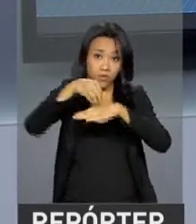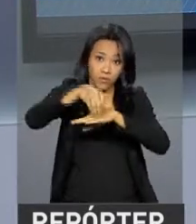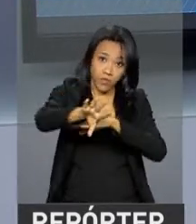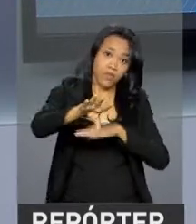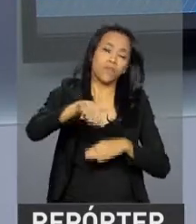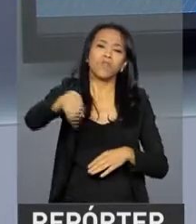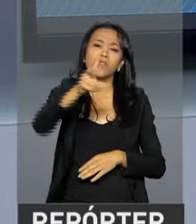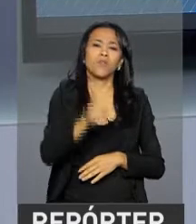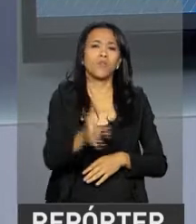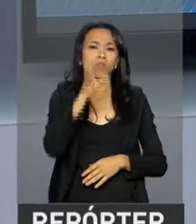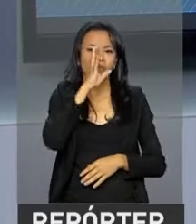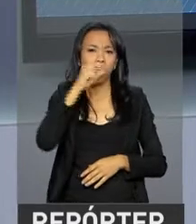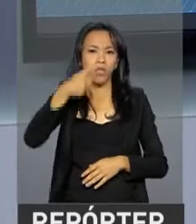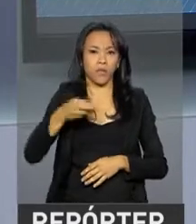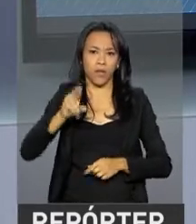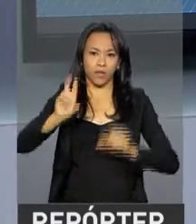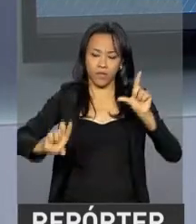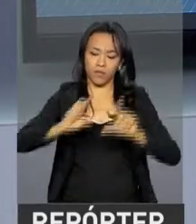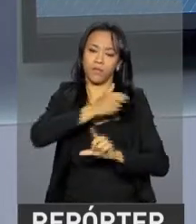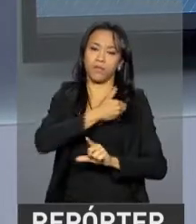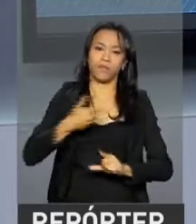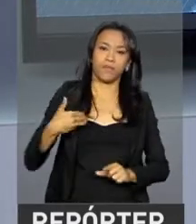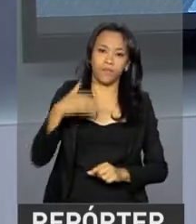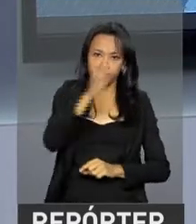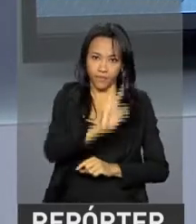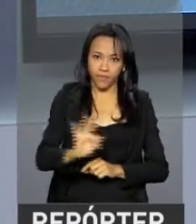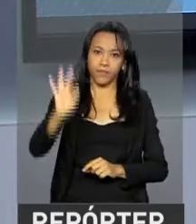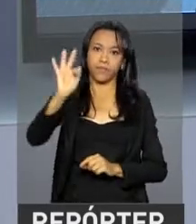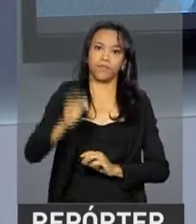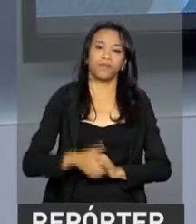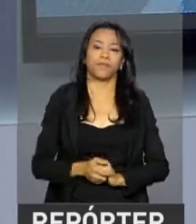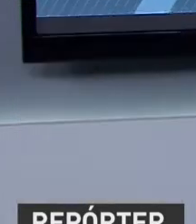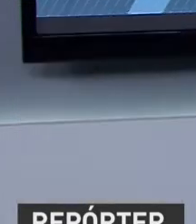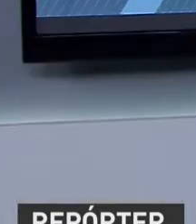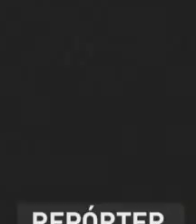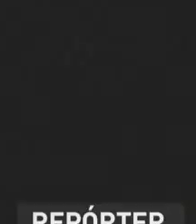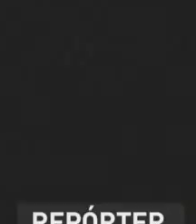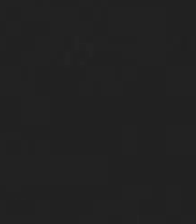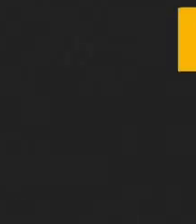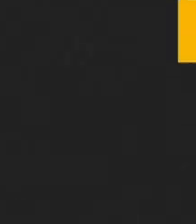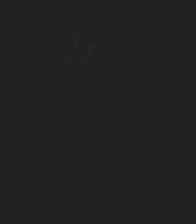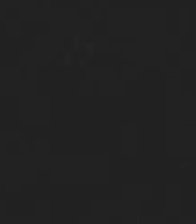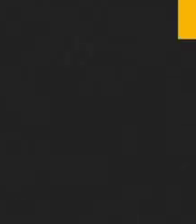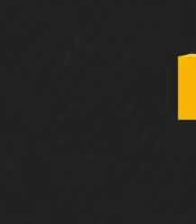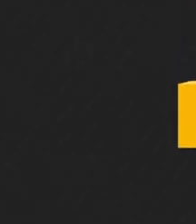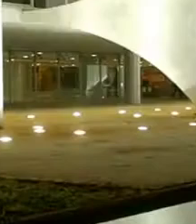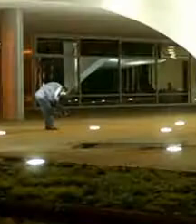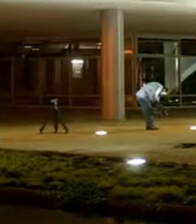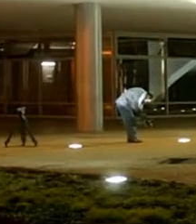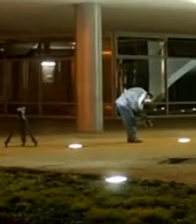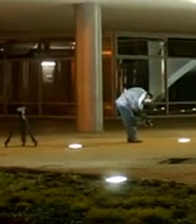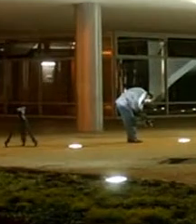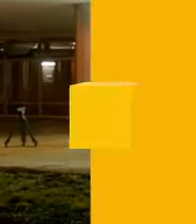informações. Continue com a gente na NBR, a TV do Governo Federal.